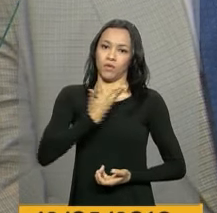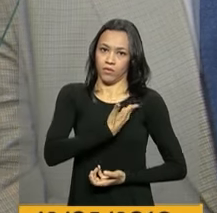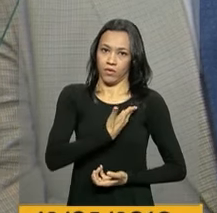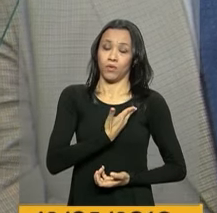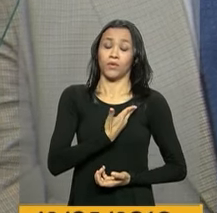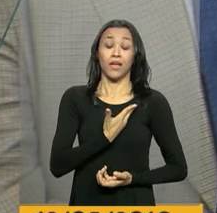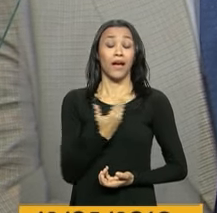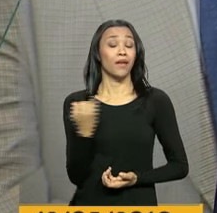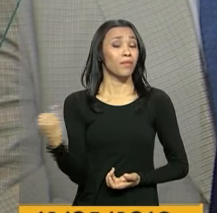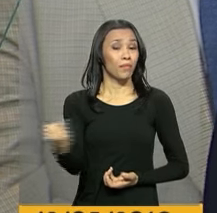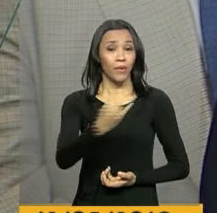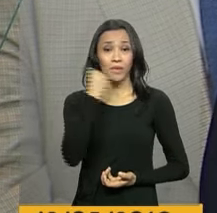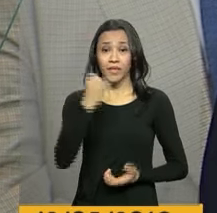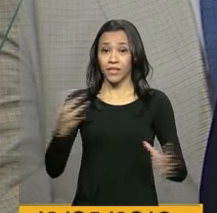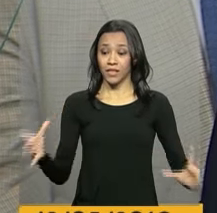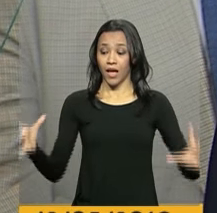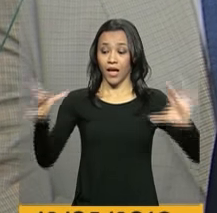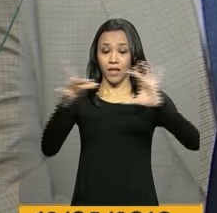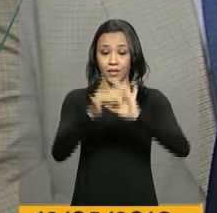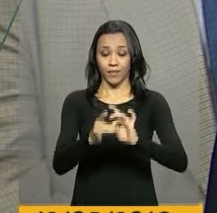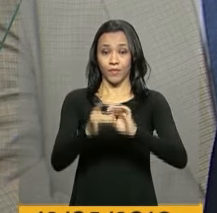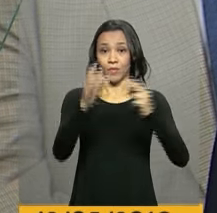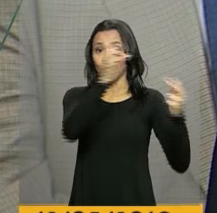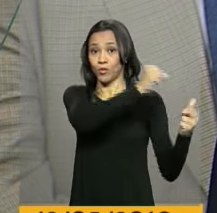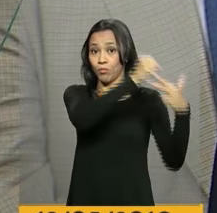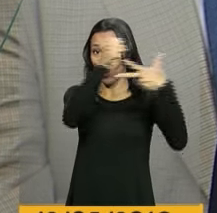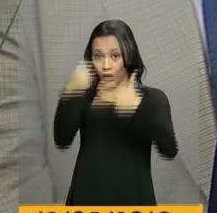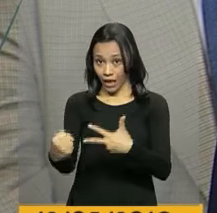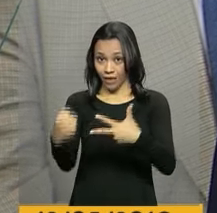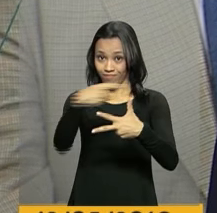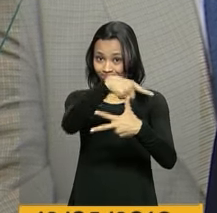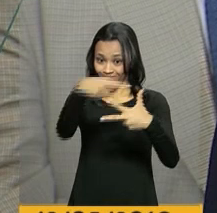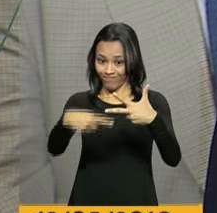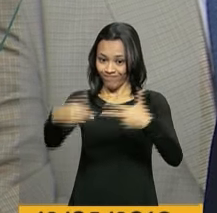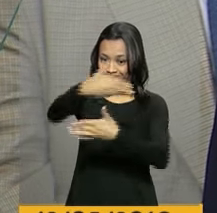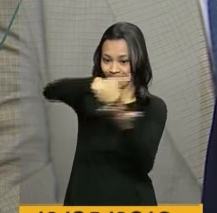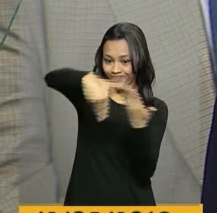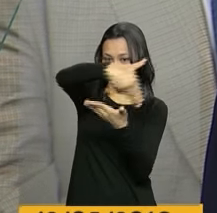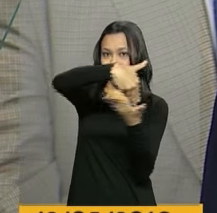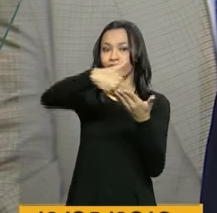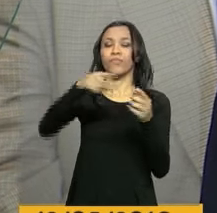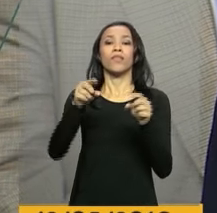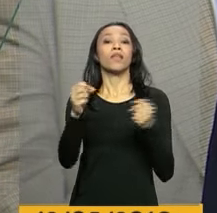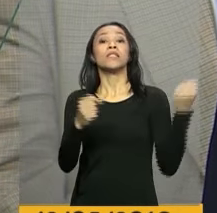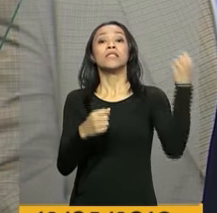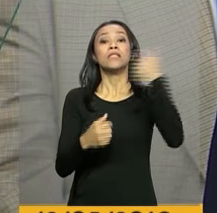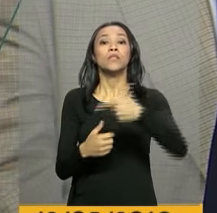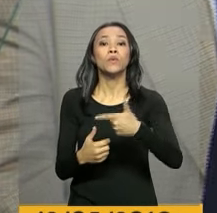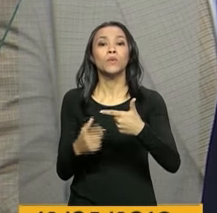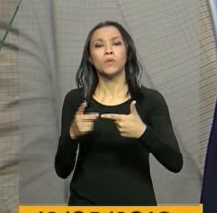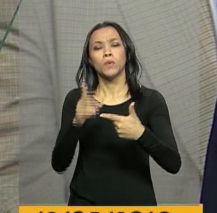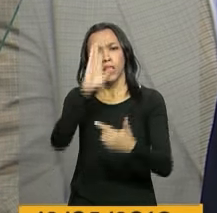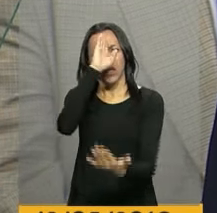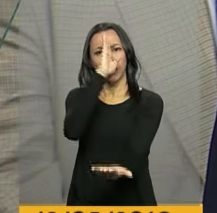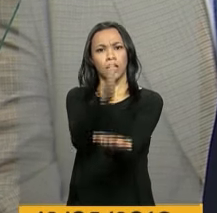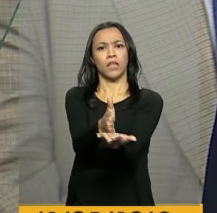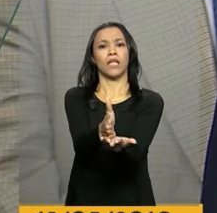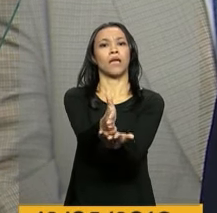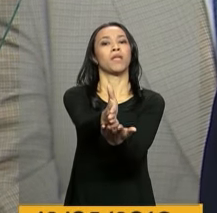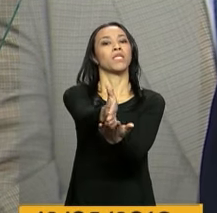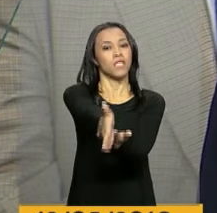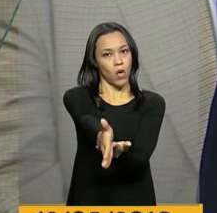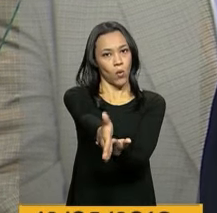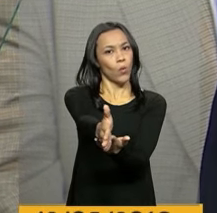harmonia entre os poderes, em primeiro lugar. Em segundo lugar, a determinação da